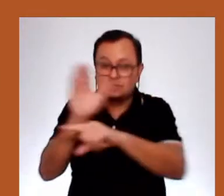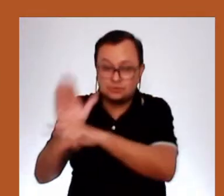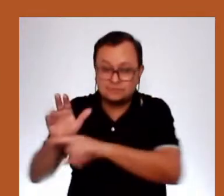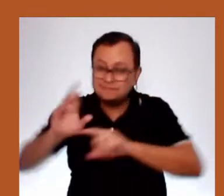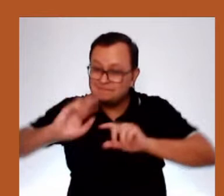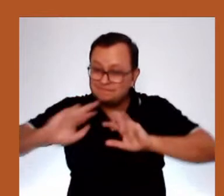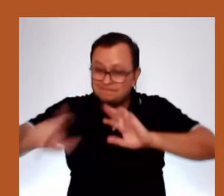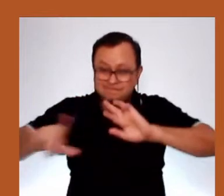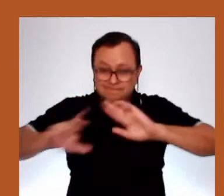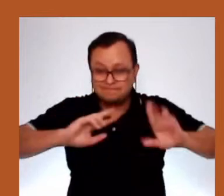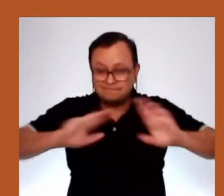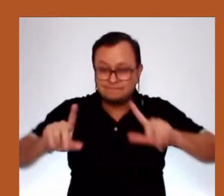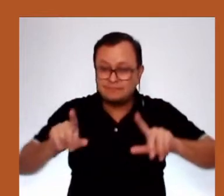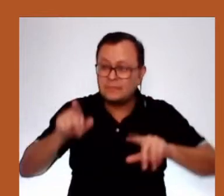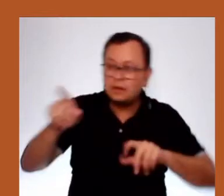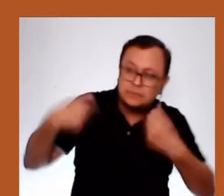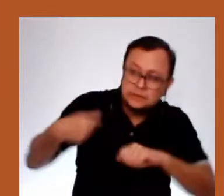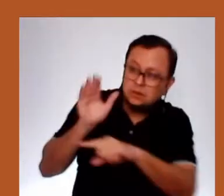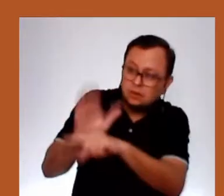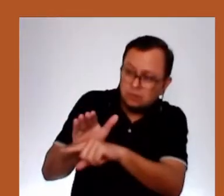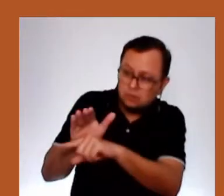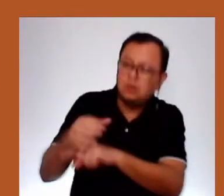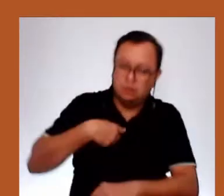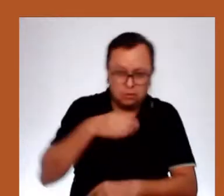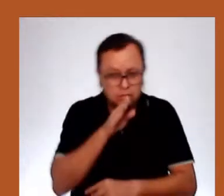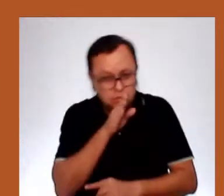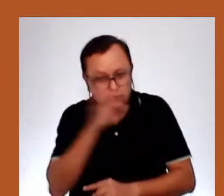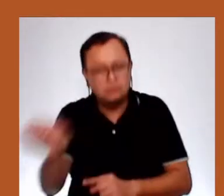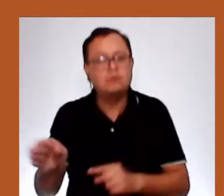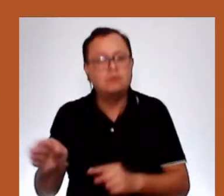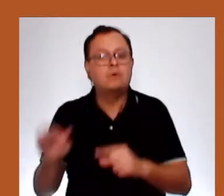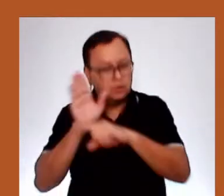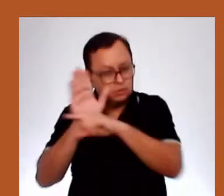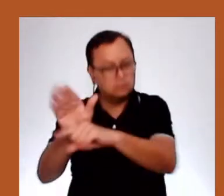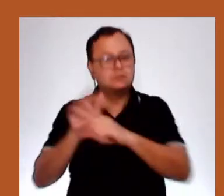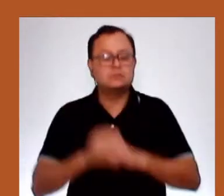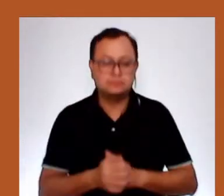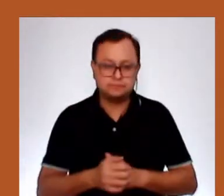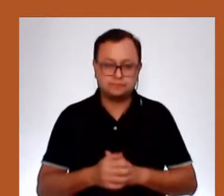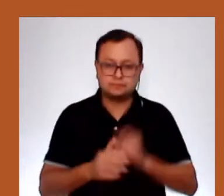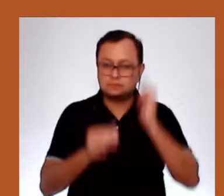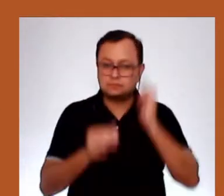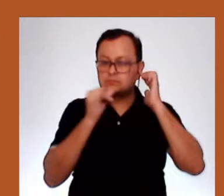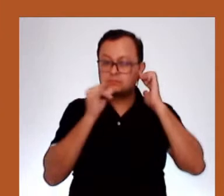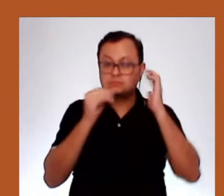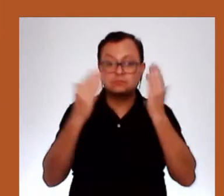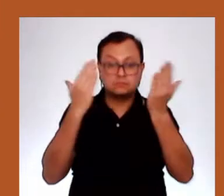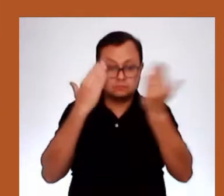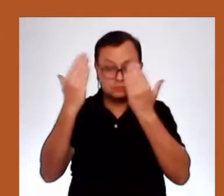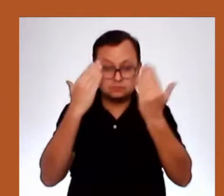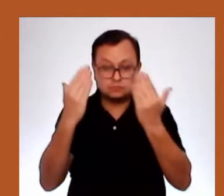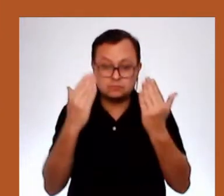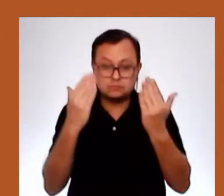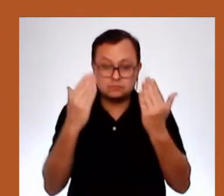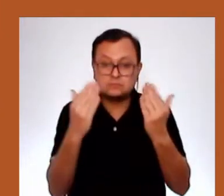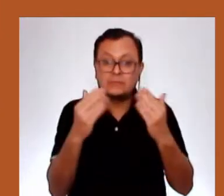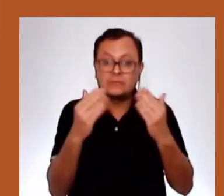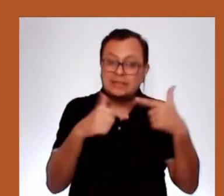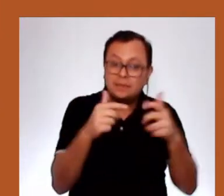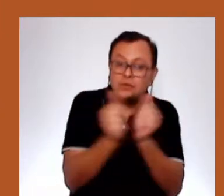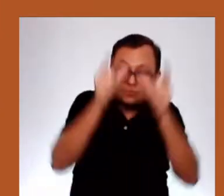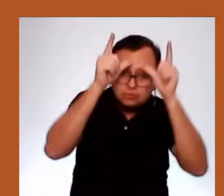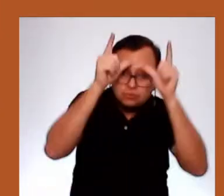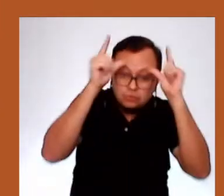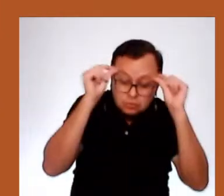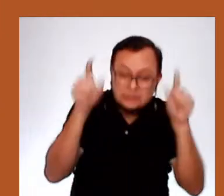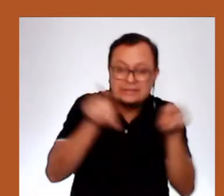no cenário do outro e ver como você consegue ajudar. Por exemplo, psicóloga trabalha muito junto com enfermagem e com assistente